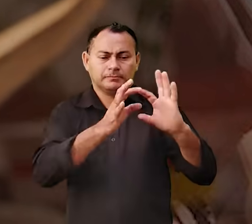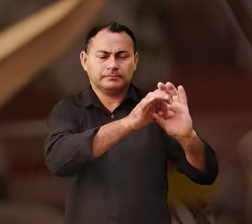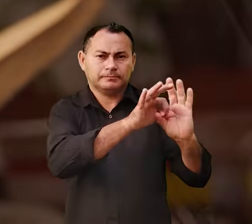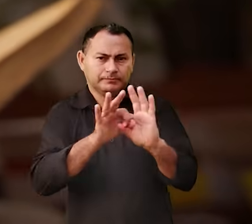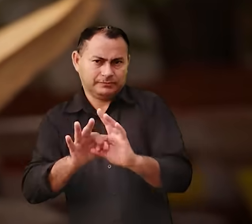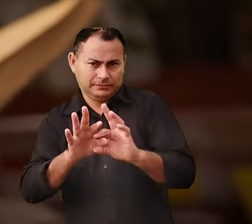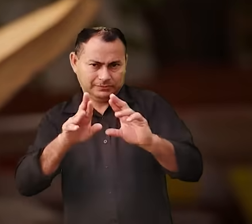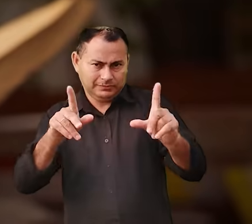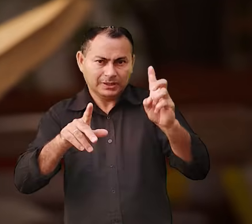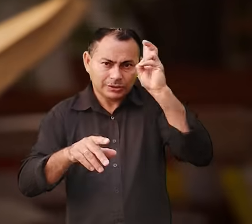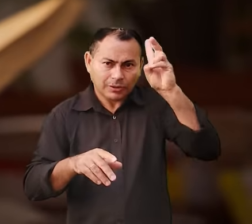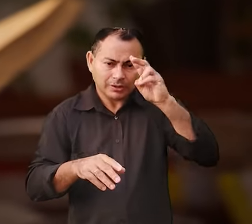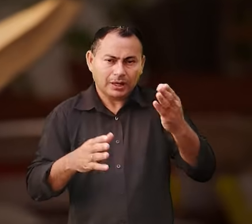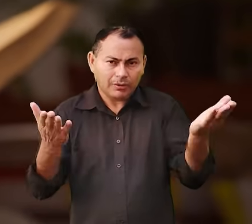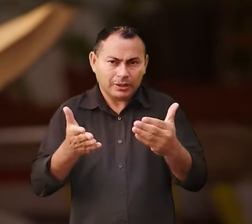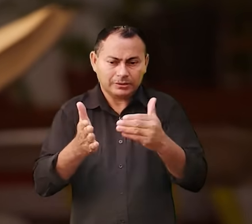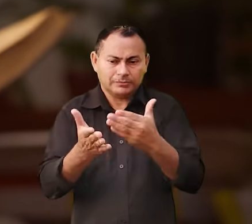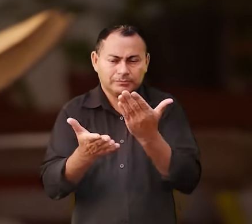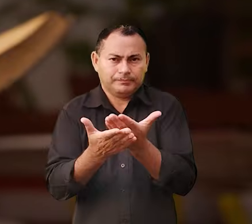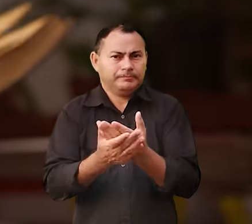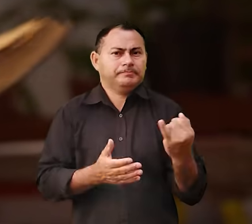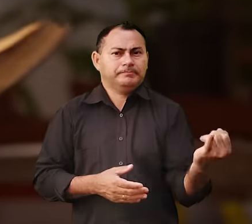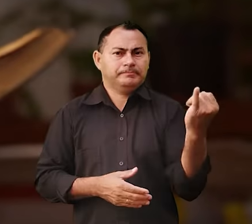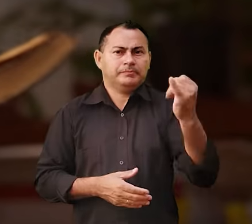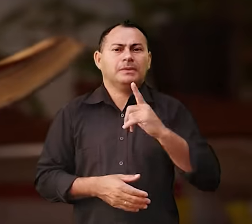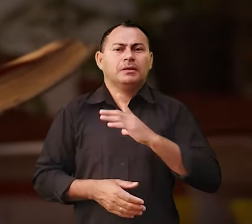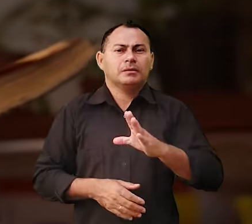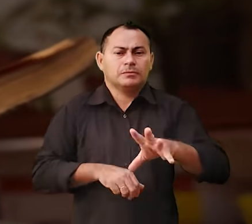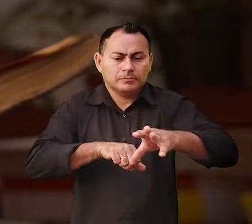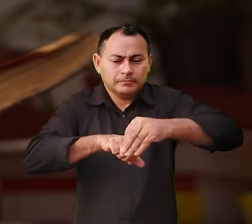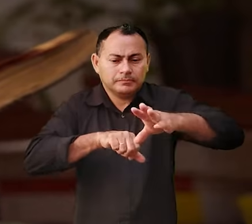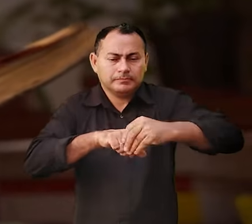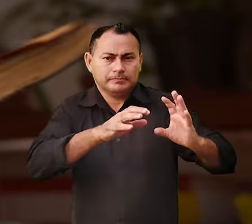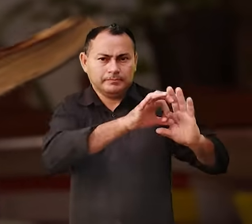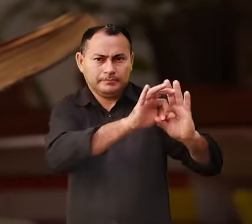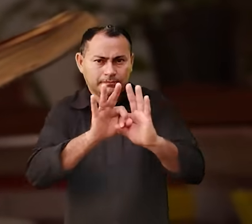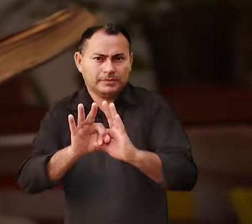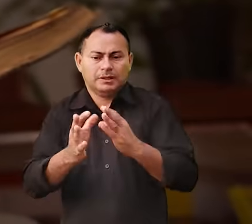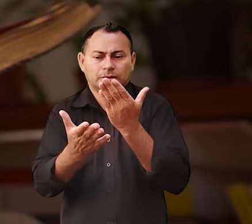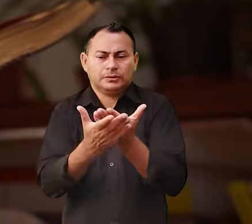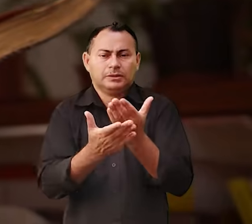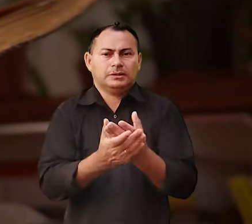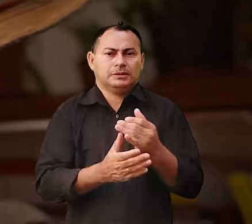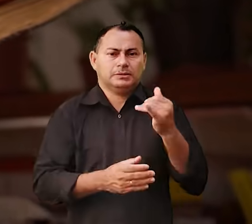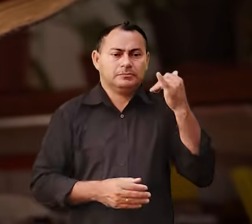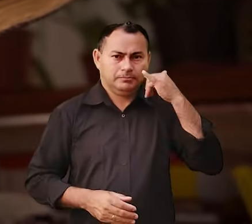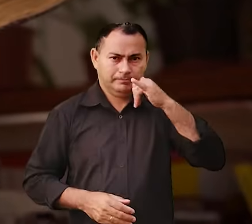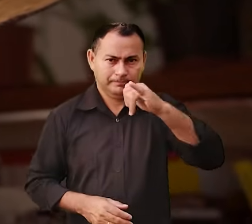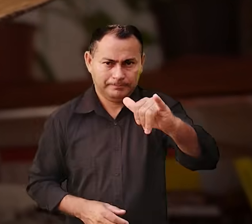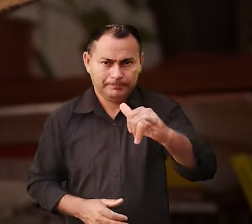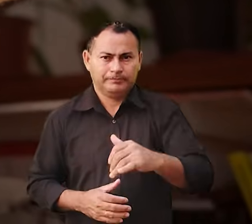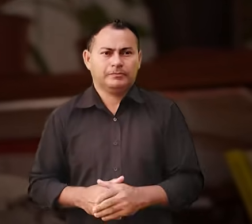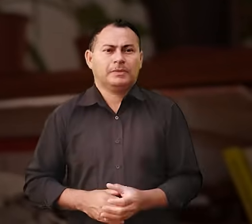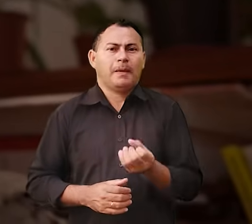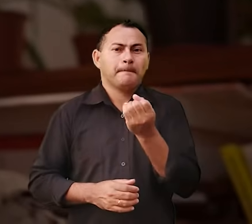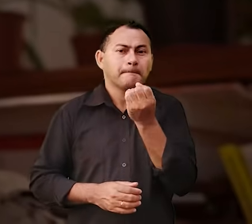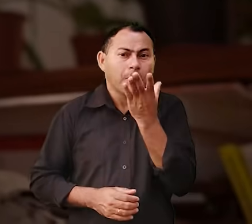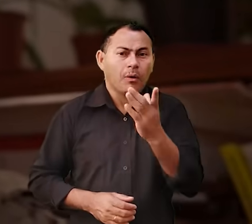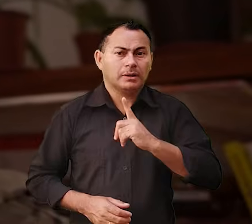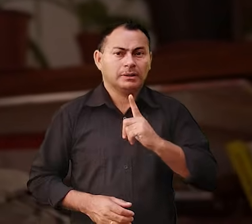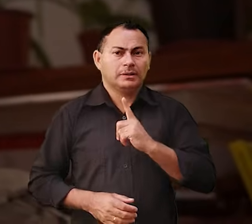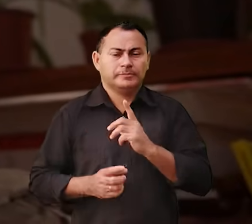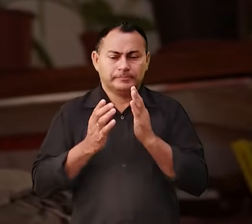histórico diferente do que temos visto até agora. É importante ter conhecimento desse contexto quando estudamos esses profetas. É